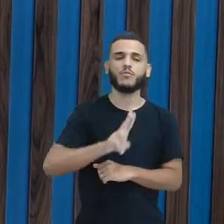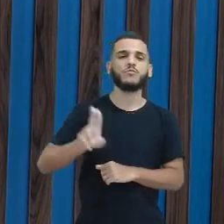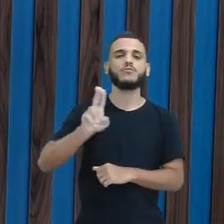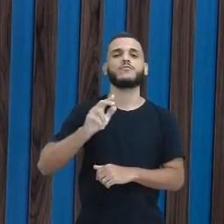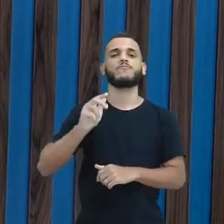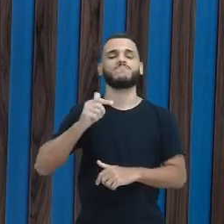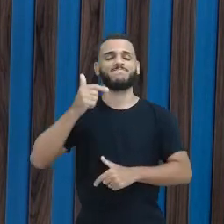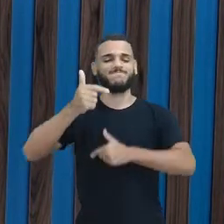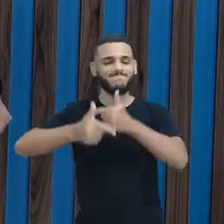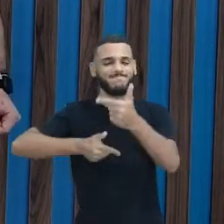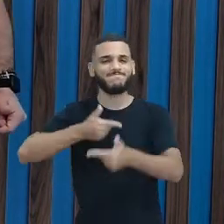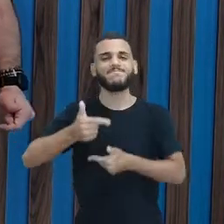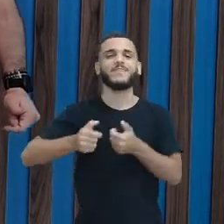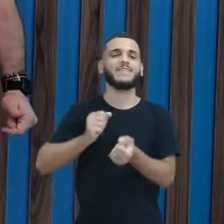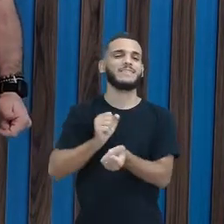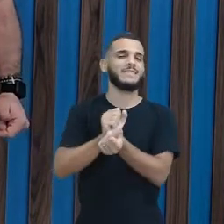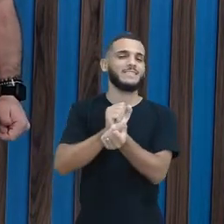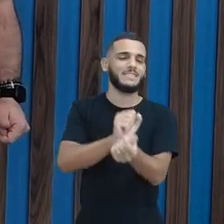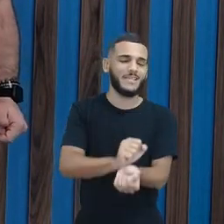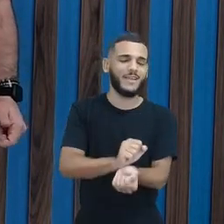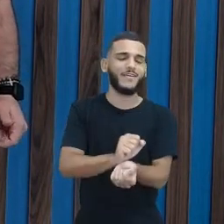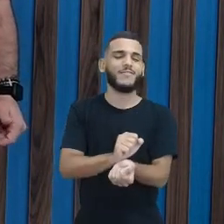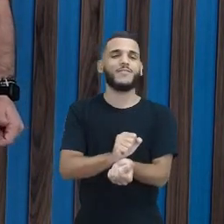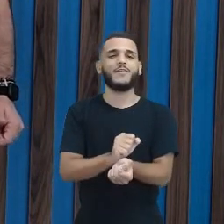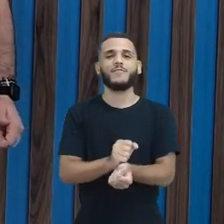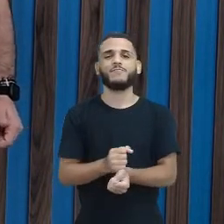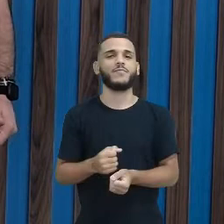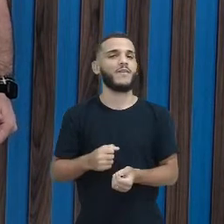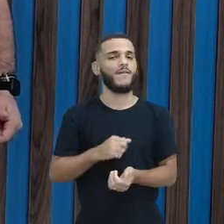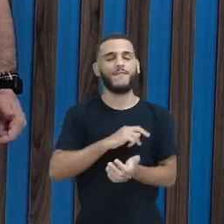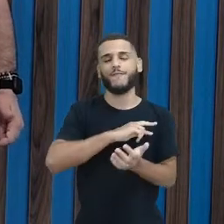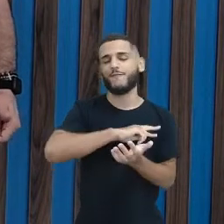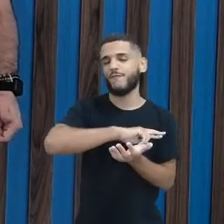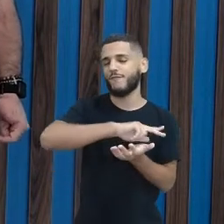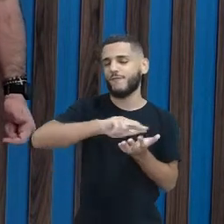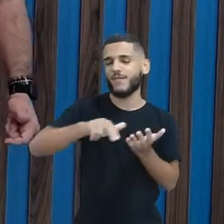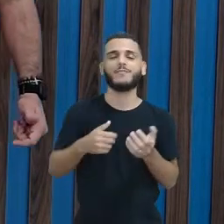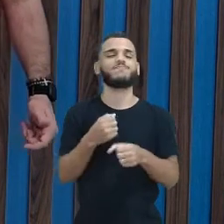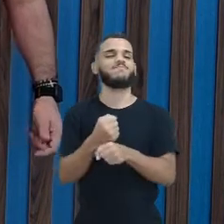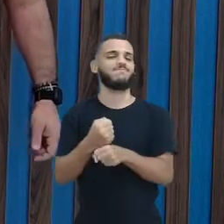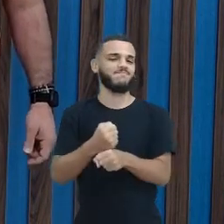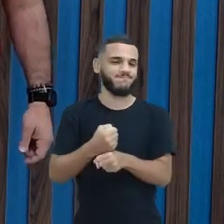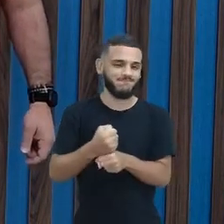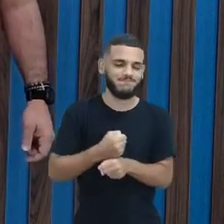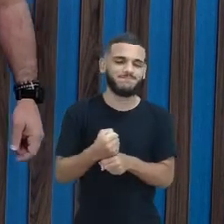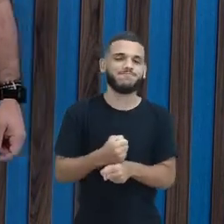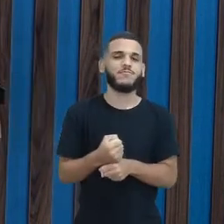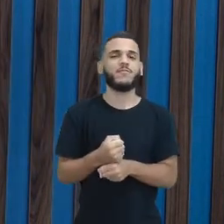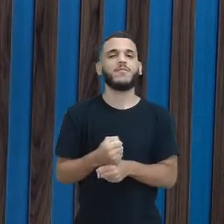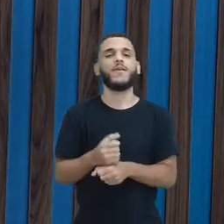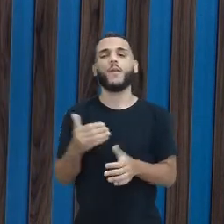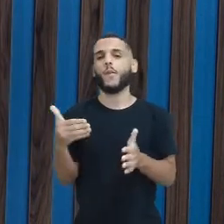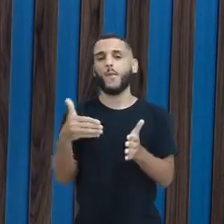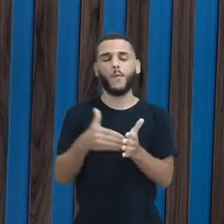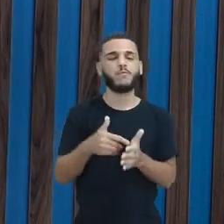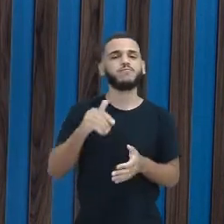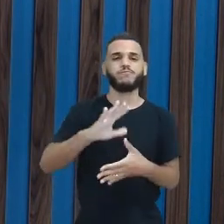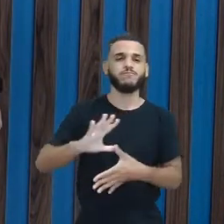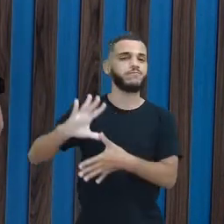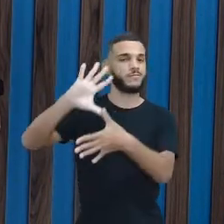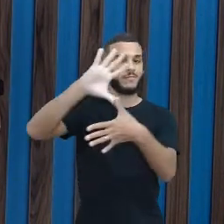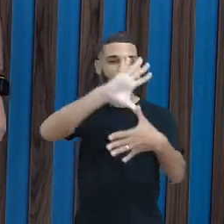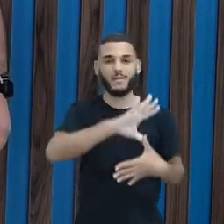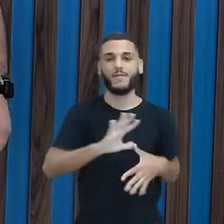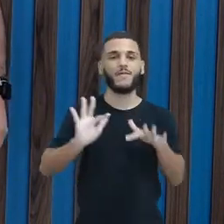trabalho escravo africano durante séculos aqui da nossa história e foi o último país a